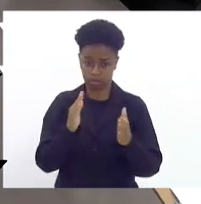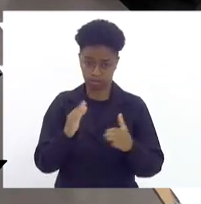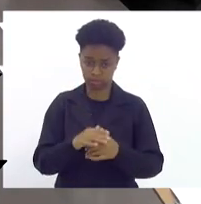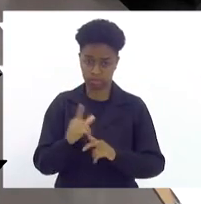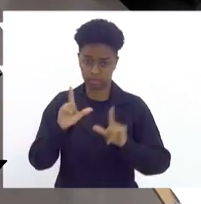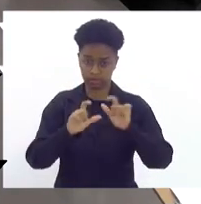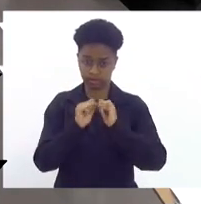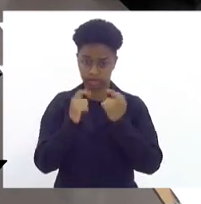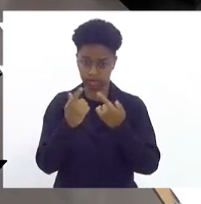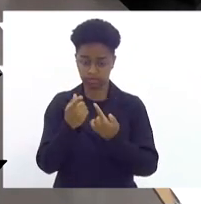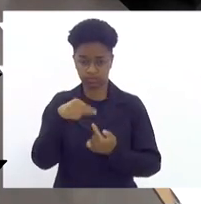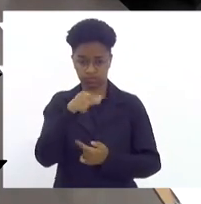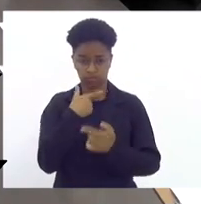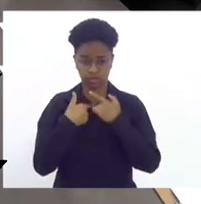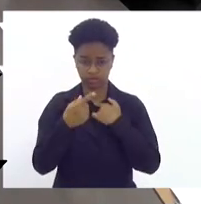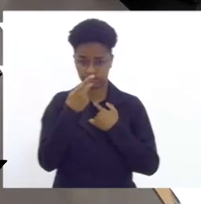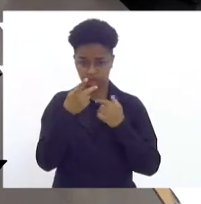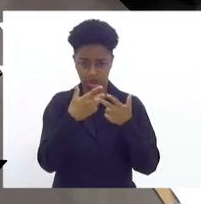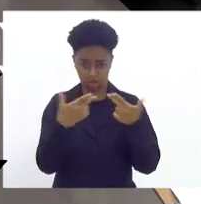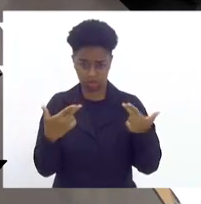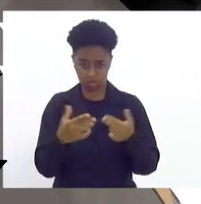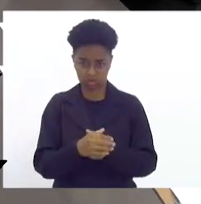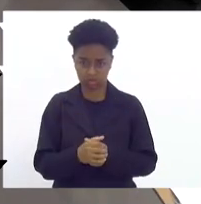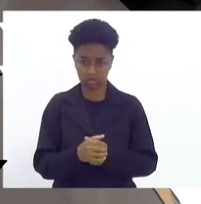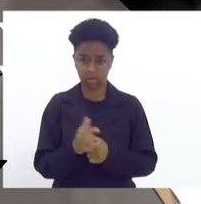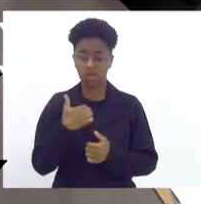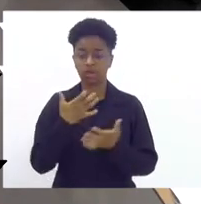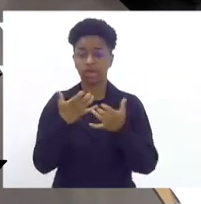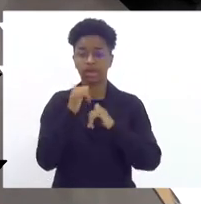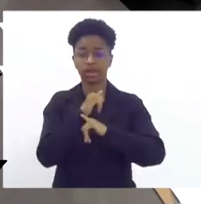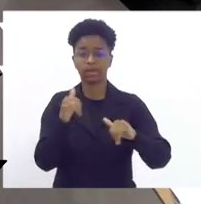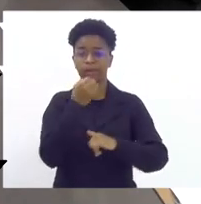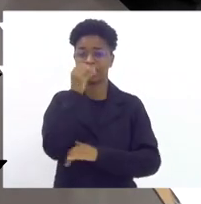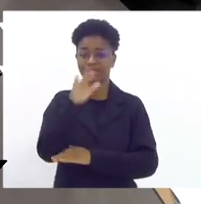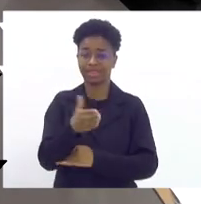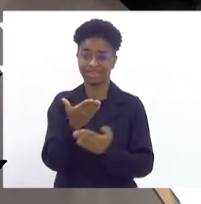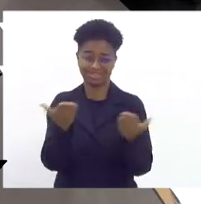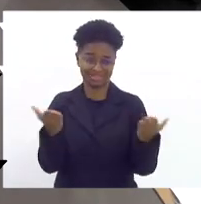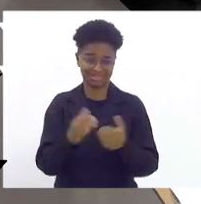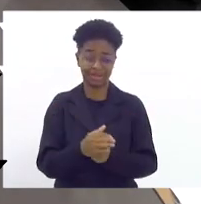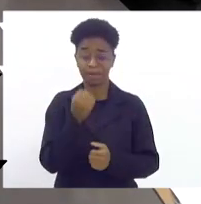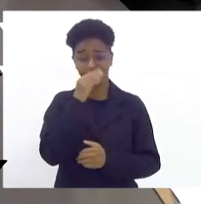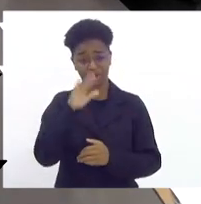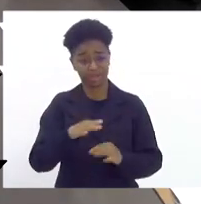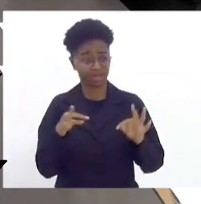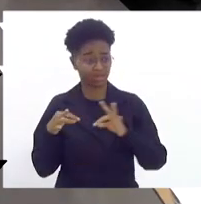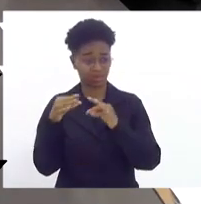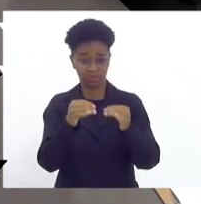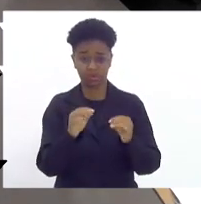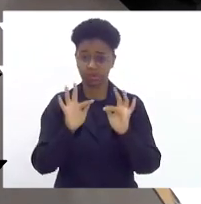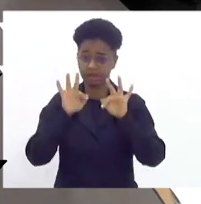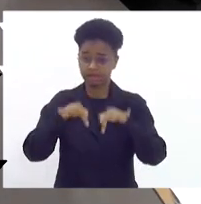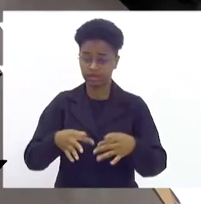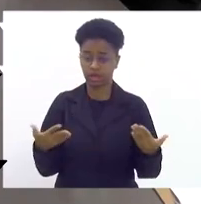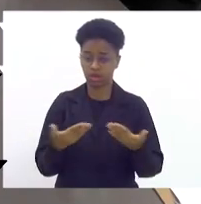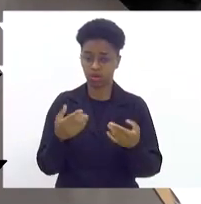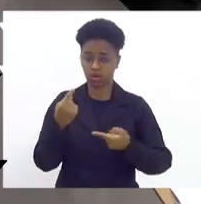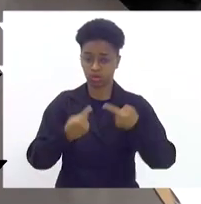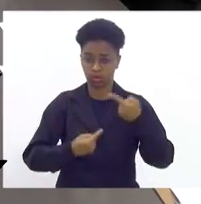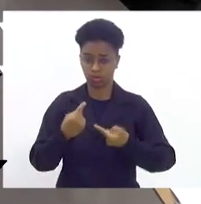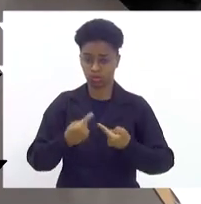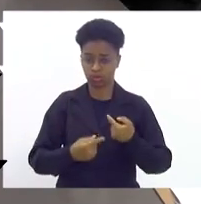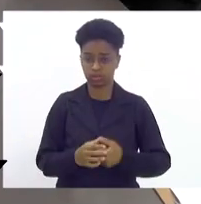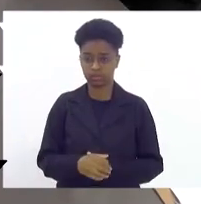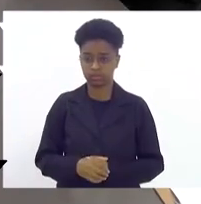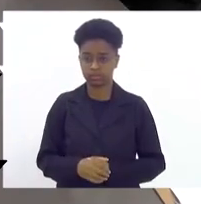Alguém gostaria de falar alguma coisa? Eu gostaria da boa tarde a Vossa Excelência. Então, boa tarde a todos e declaro encerrada a sessão. Não dá só o 31,